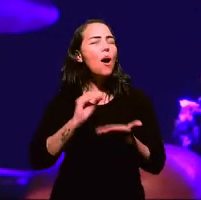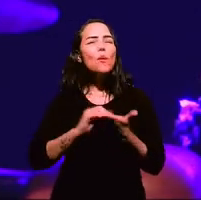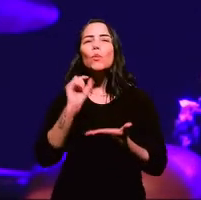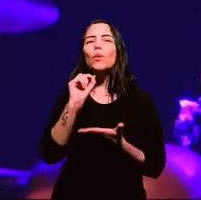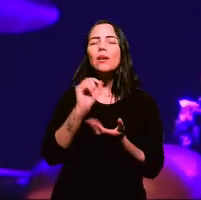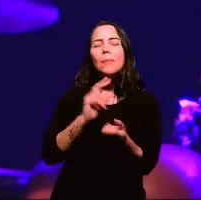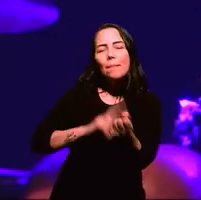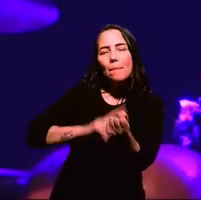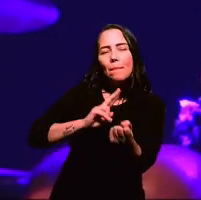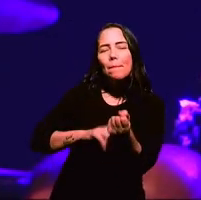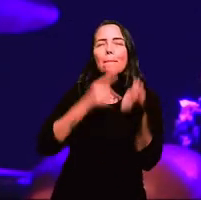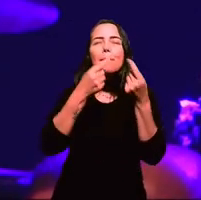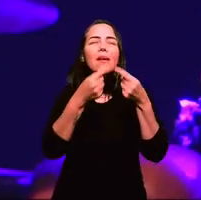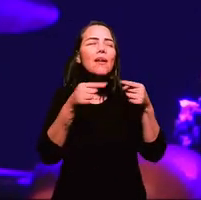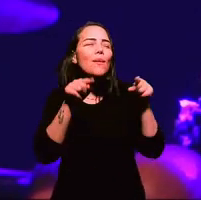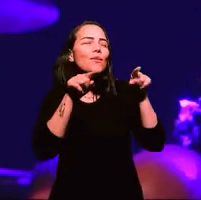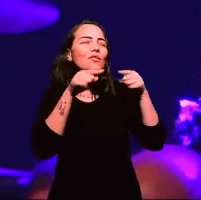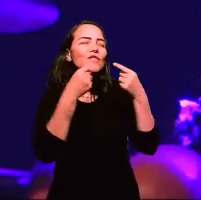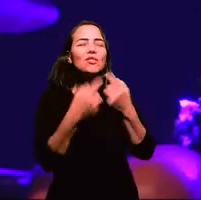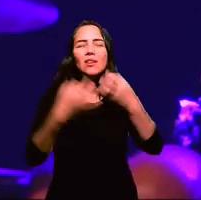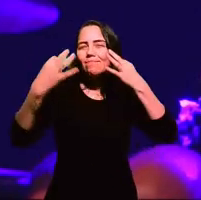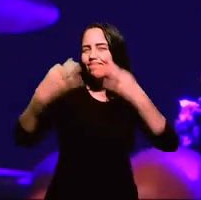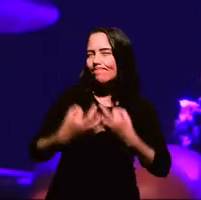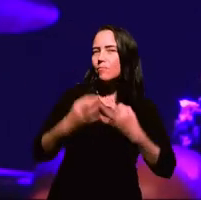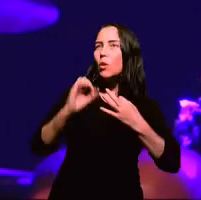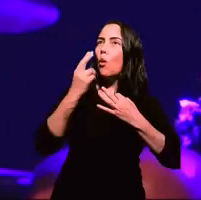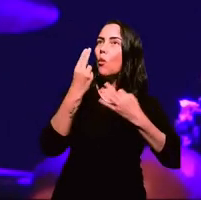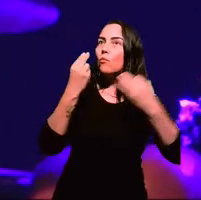ou aquela comparação